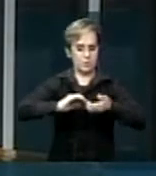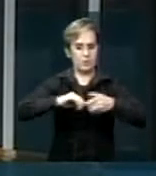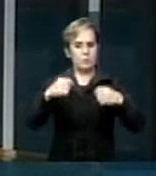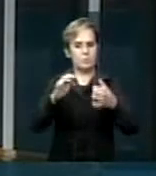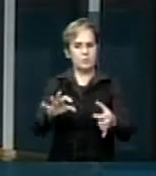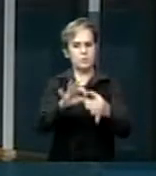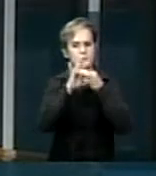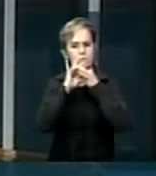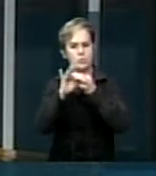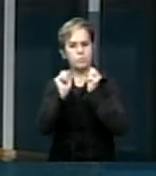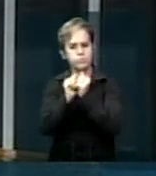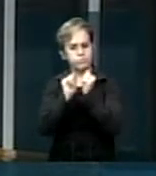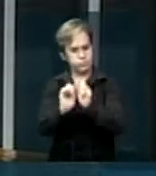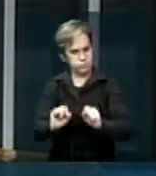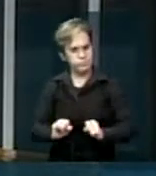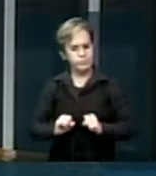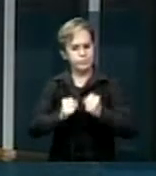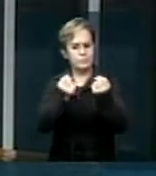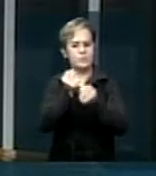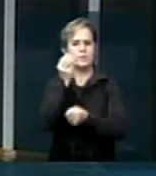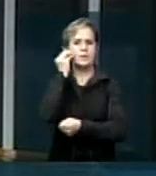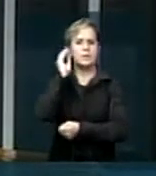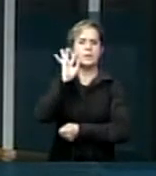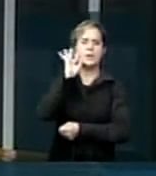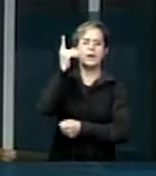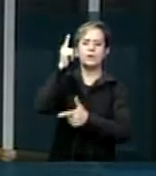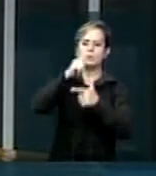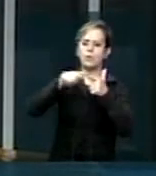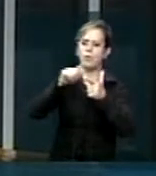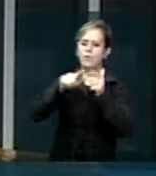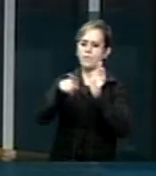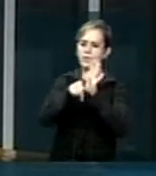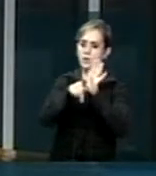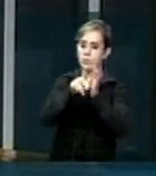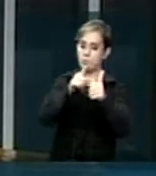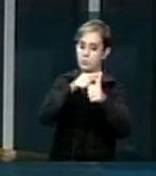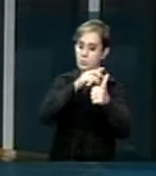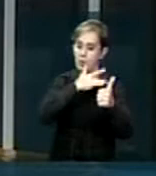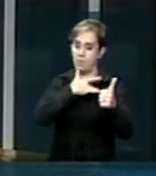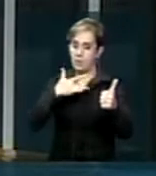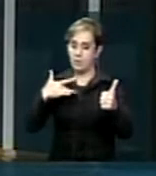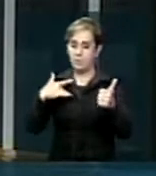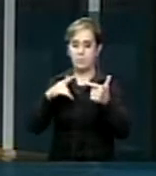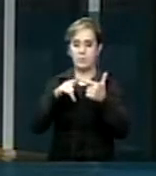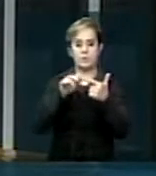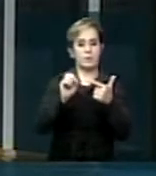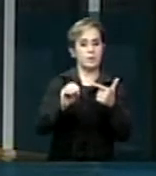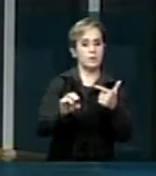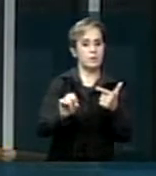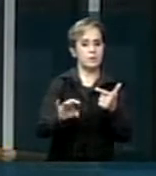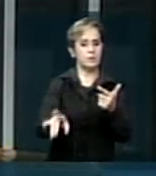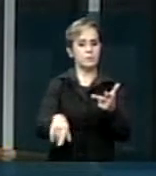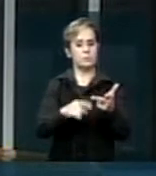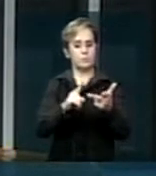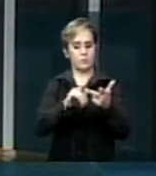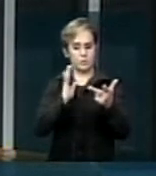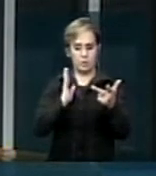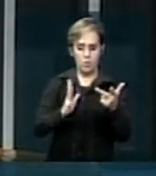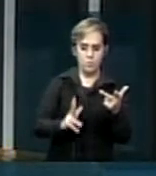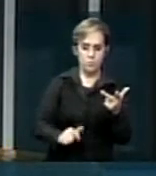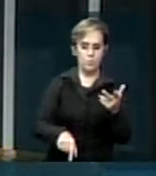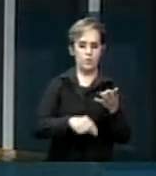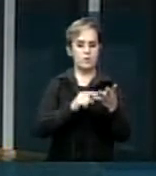cada vez mais para tentar resolver os graves problemas de saúde, educação,